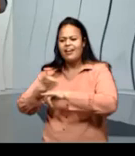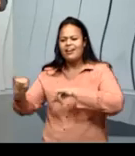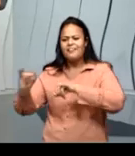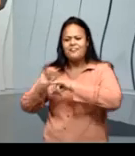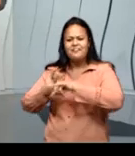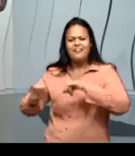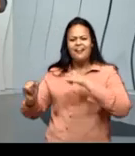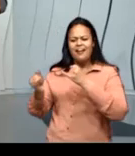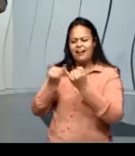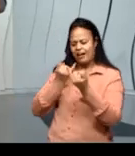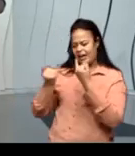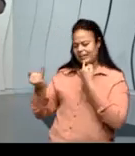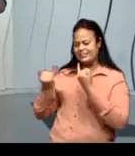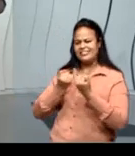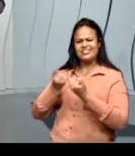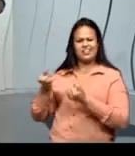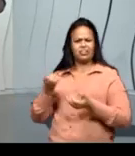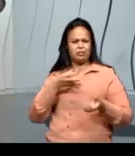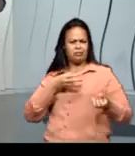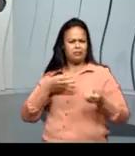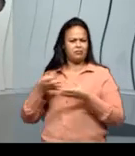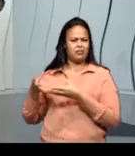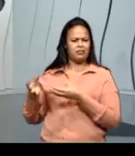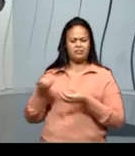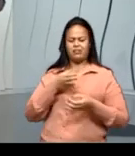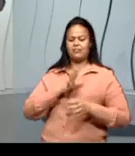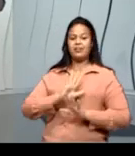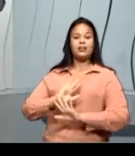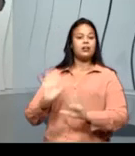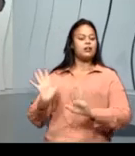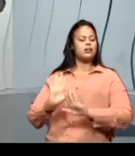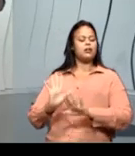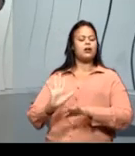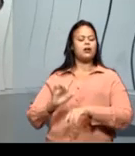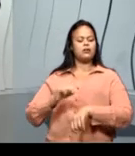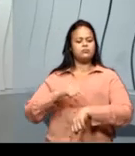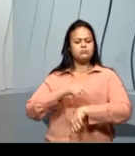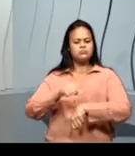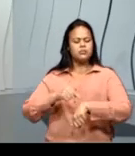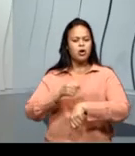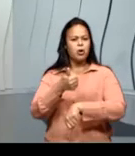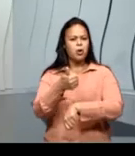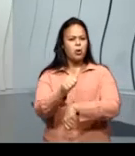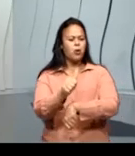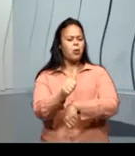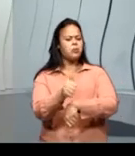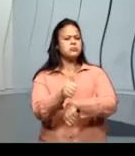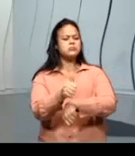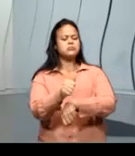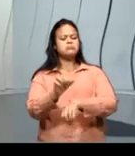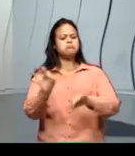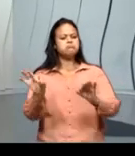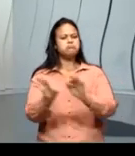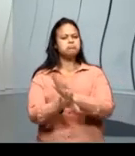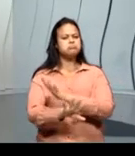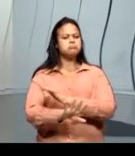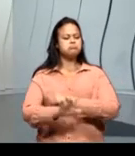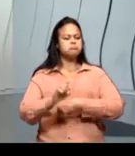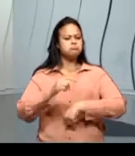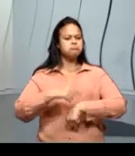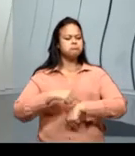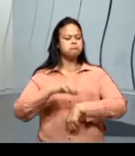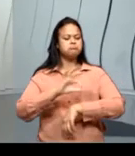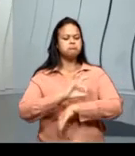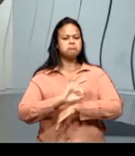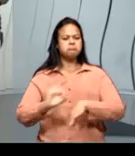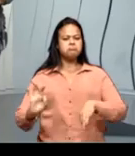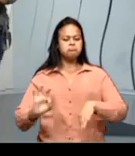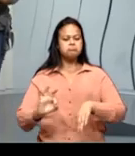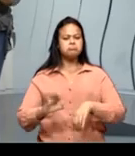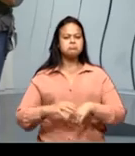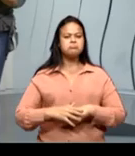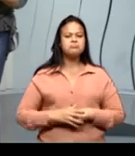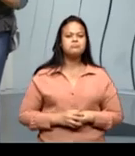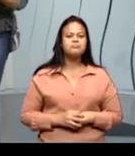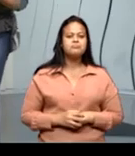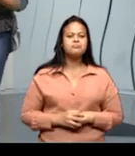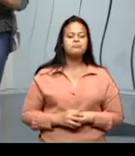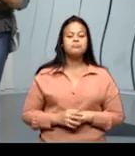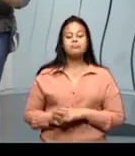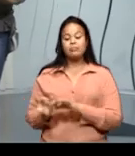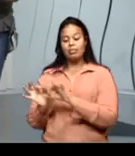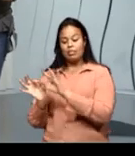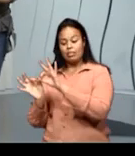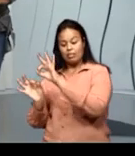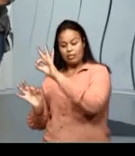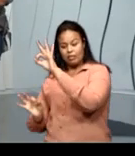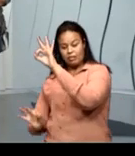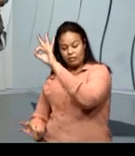grandeza, porque ela fica bem definida apenas com o número 11 horas, por exemplo, né? Outra